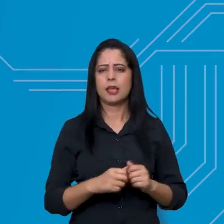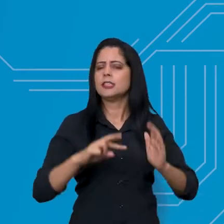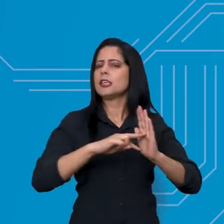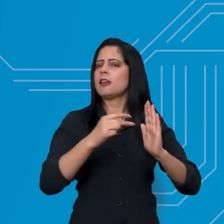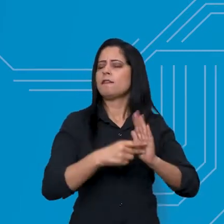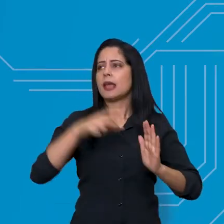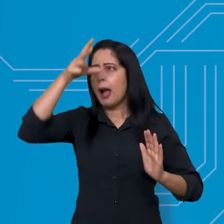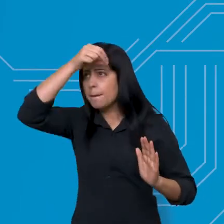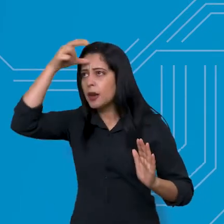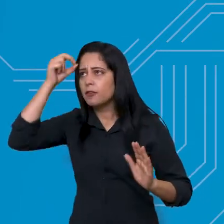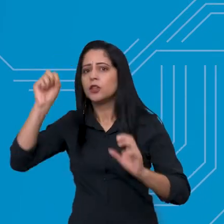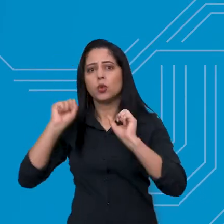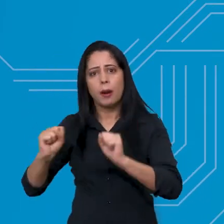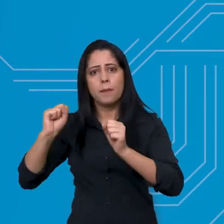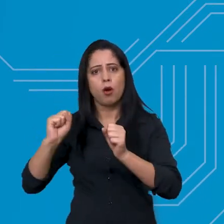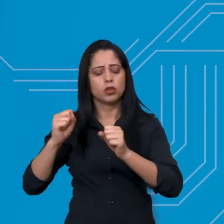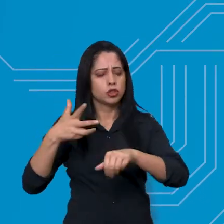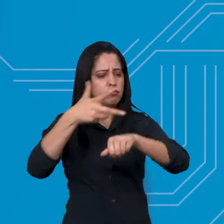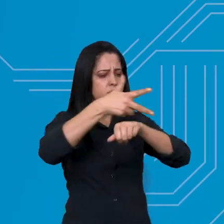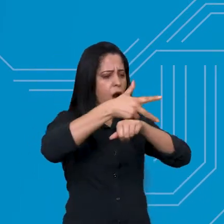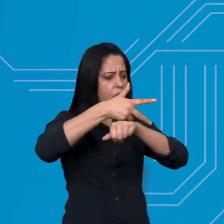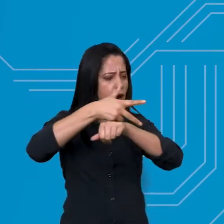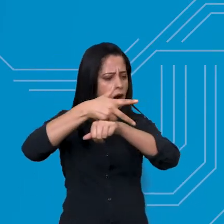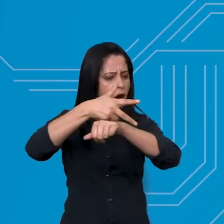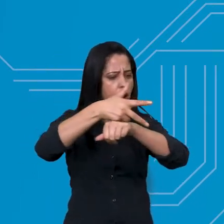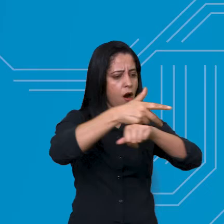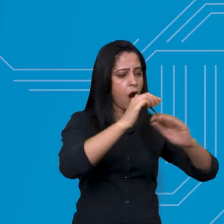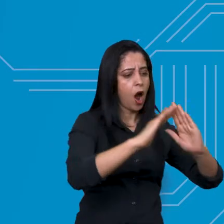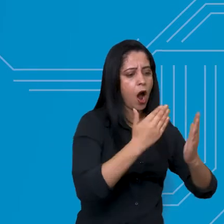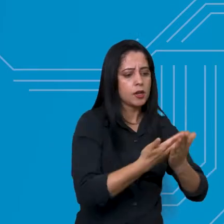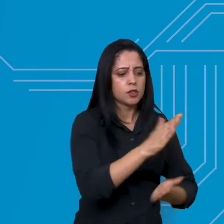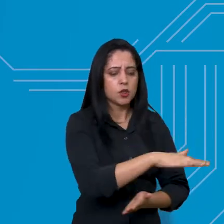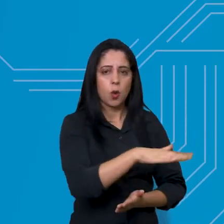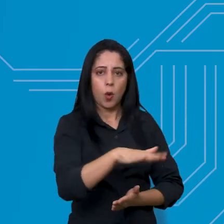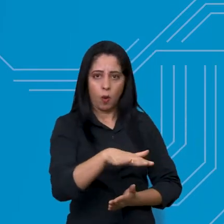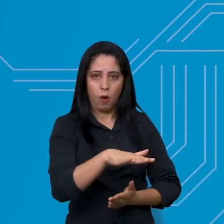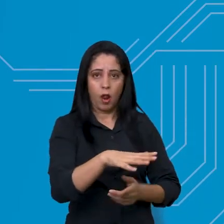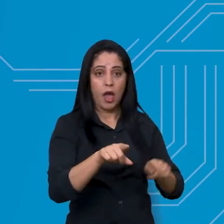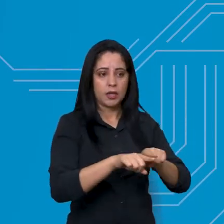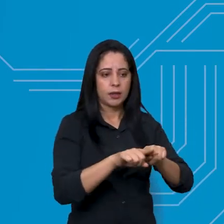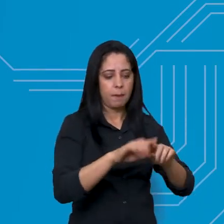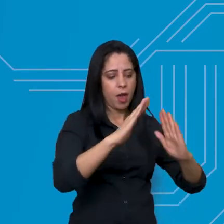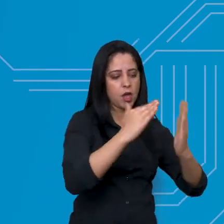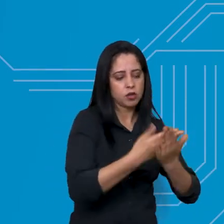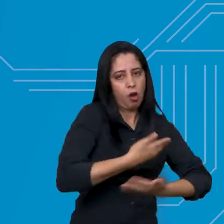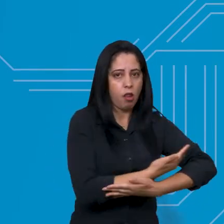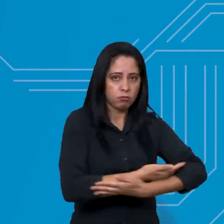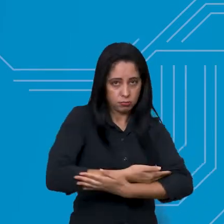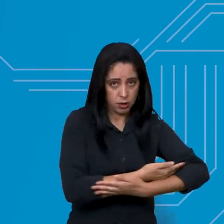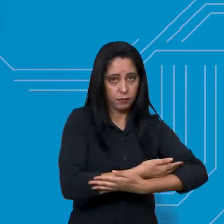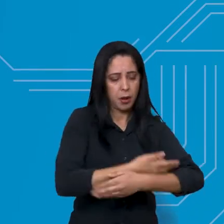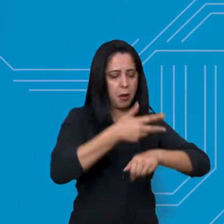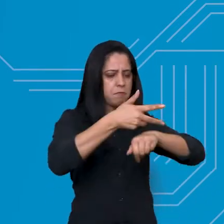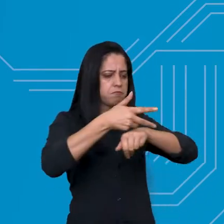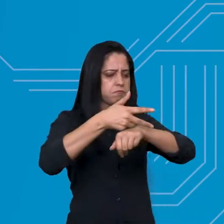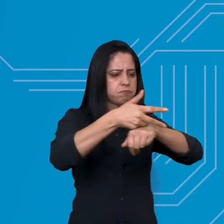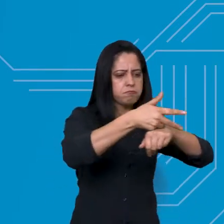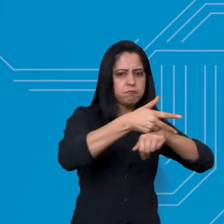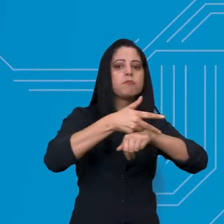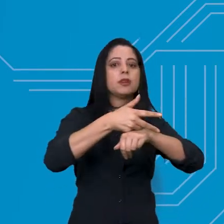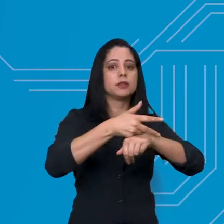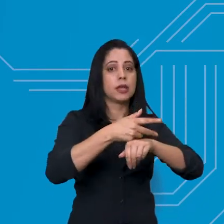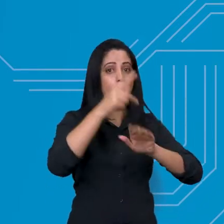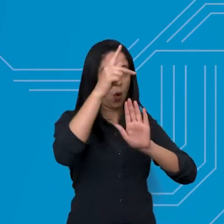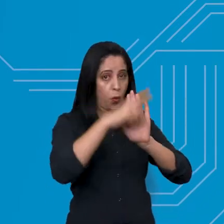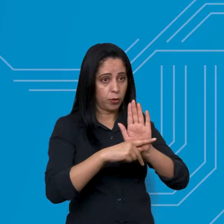matéria autoriza a Prefeitura a instalar câmeras em todas as creches e pré-escolas do município para monitoramento do ambiente escolar.